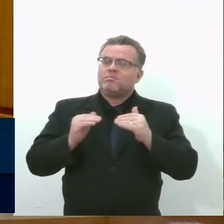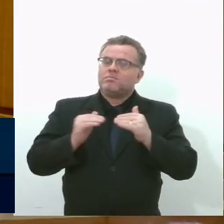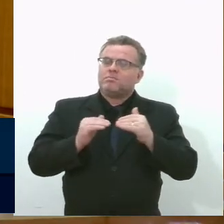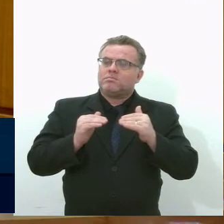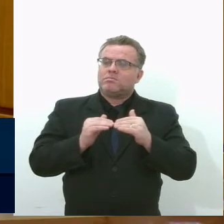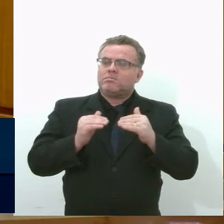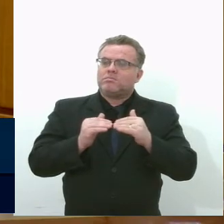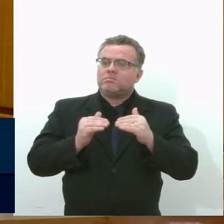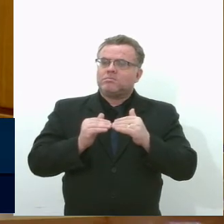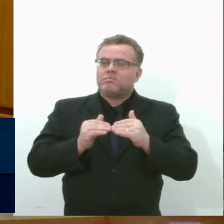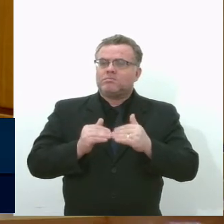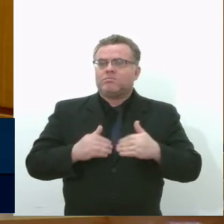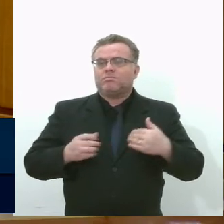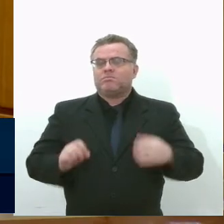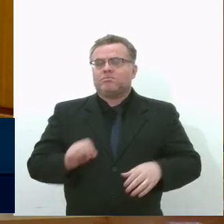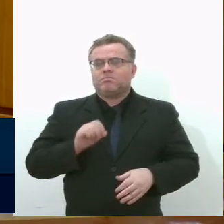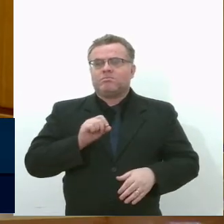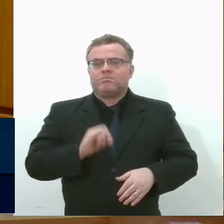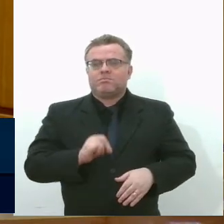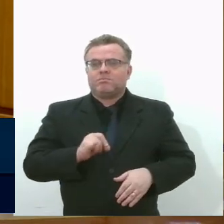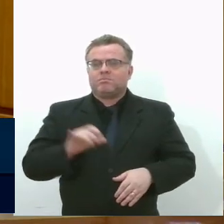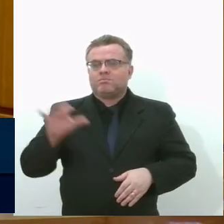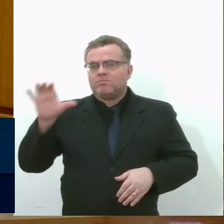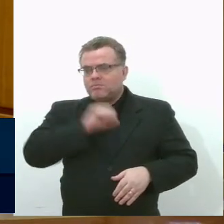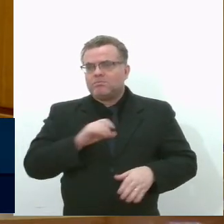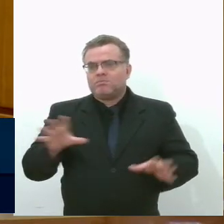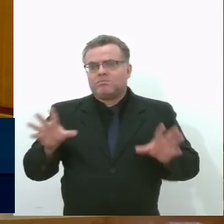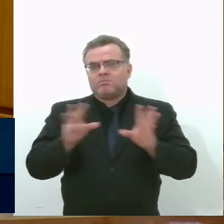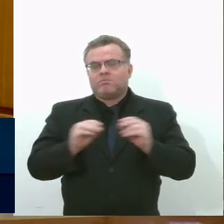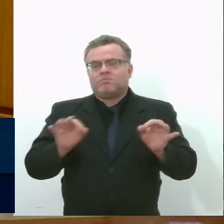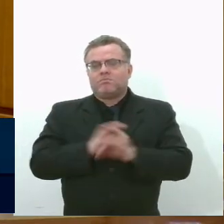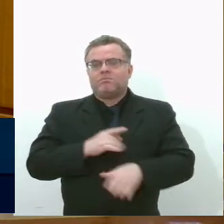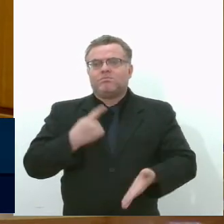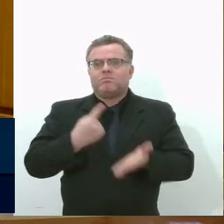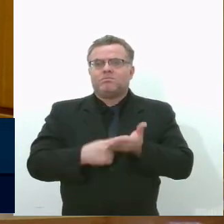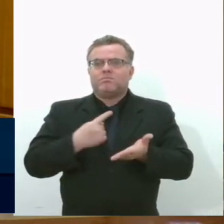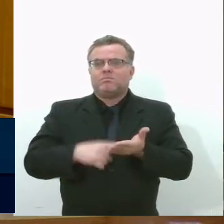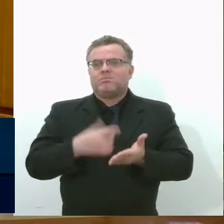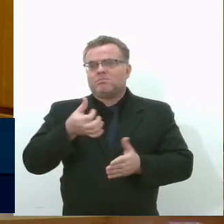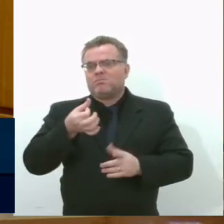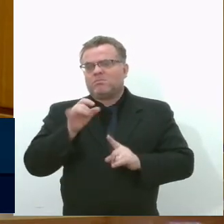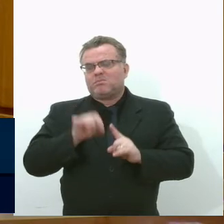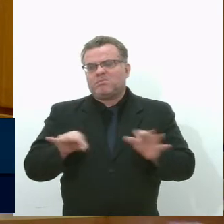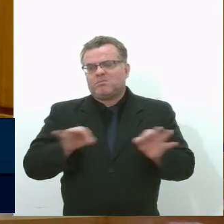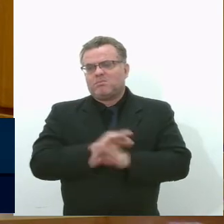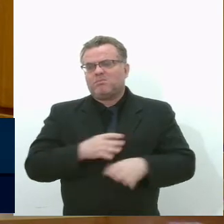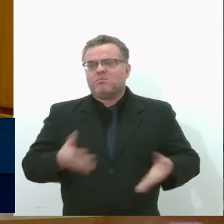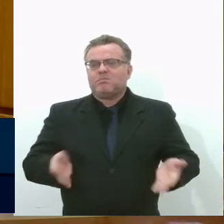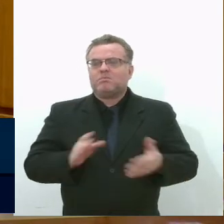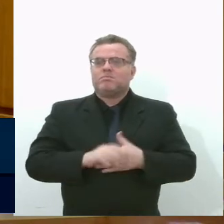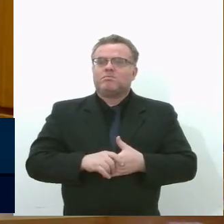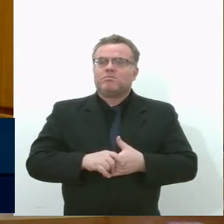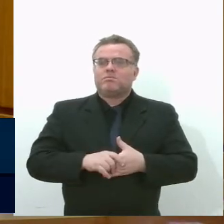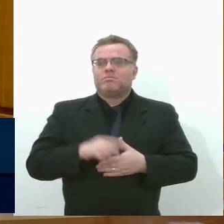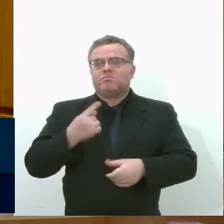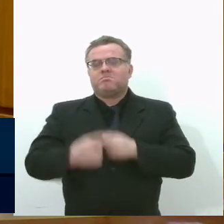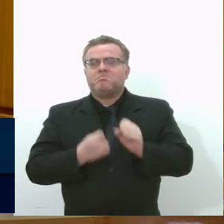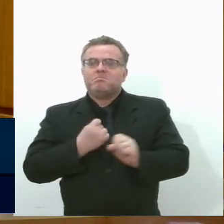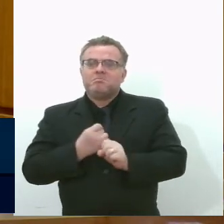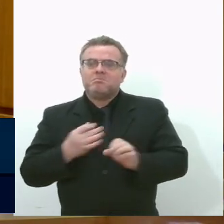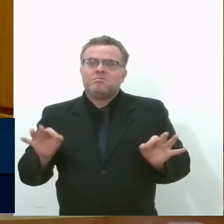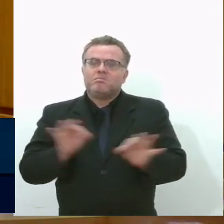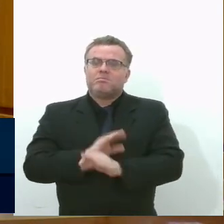Então, se é curto, estendamos 6 meses, no exercício de 1 ano, mas